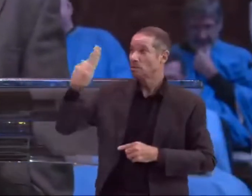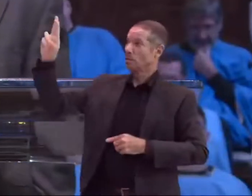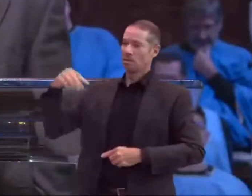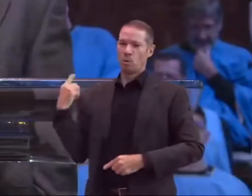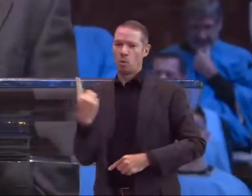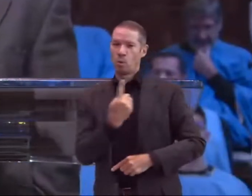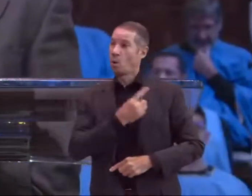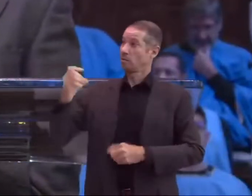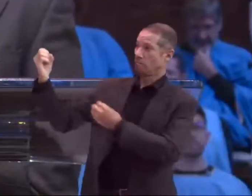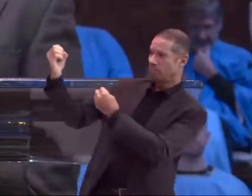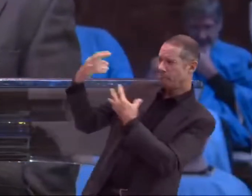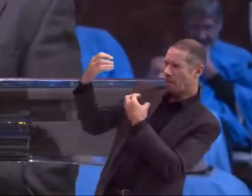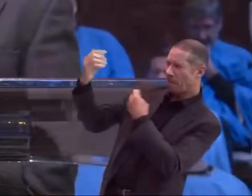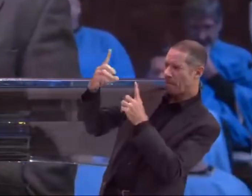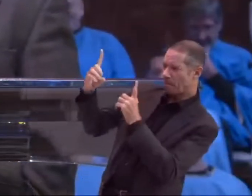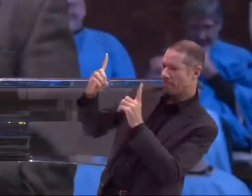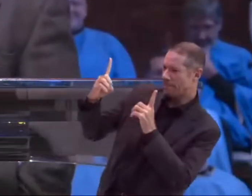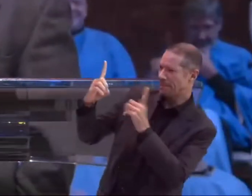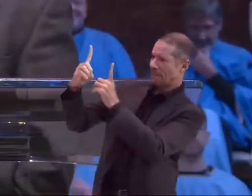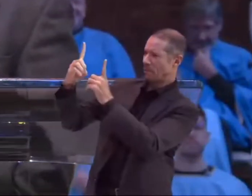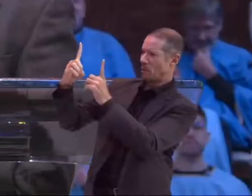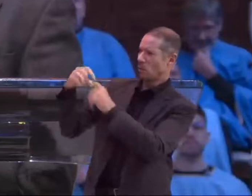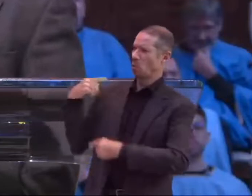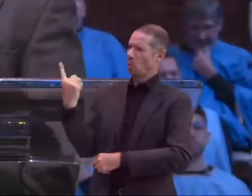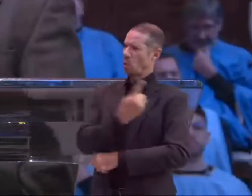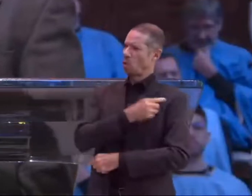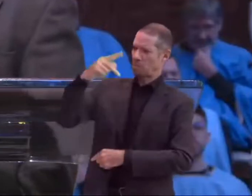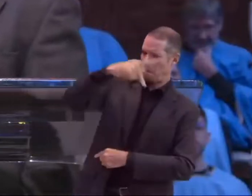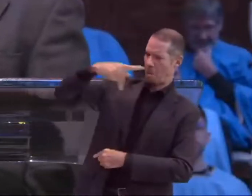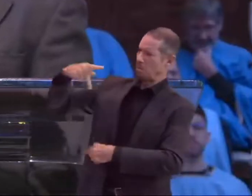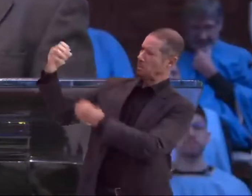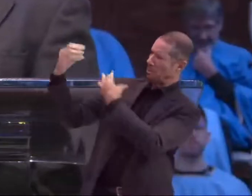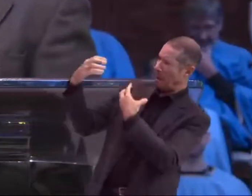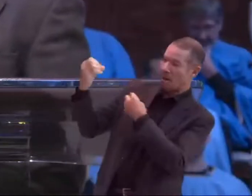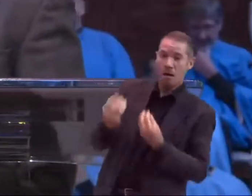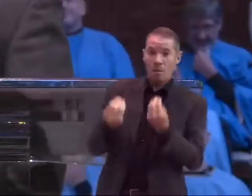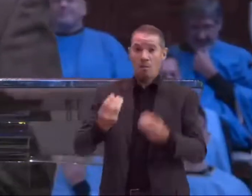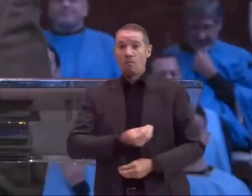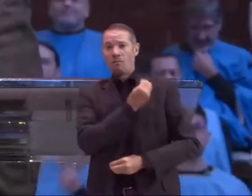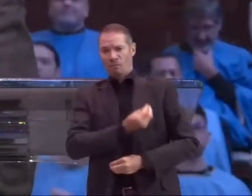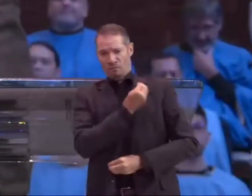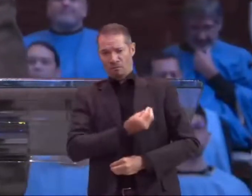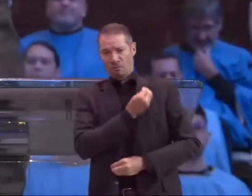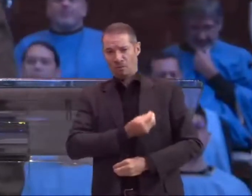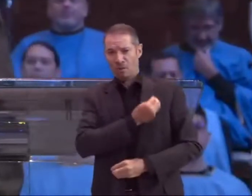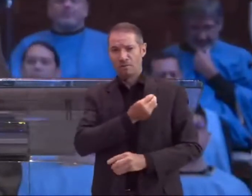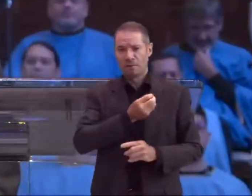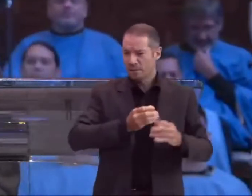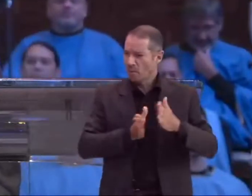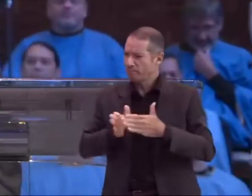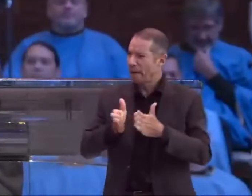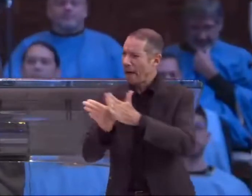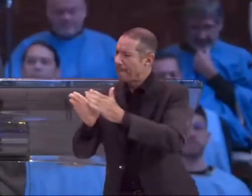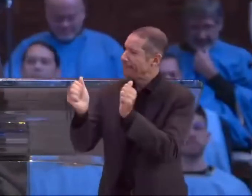nosso discipulador, aquele que é o nosso mestre, e como a gente vive esse caminhar